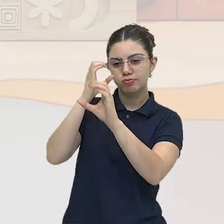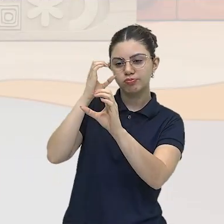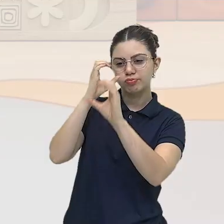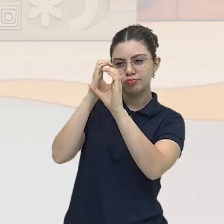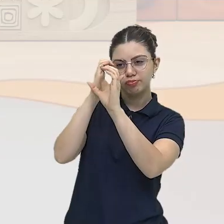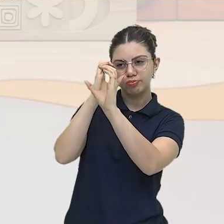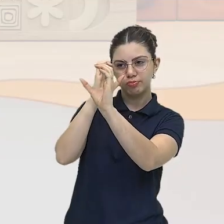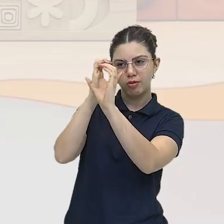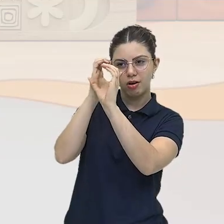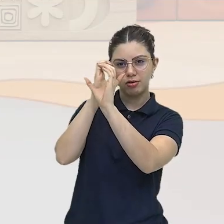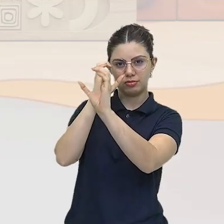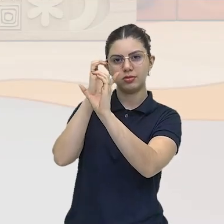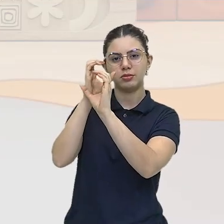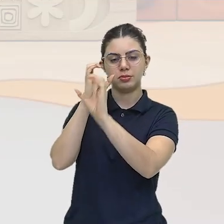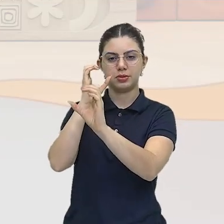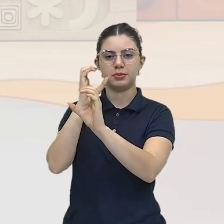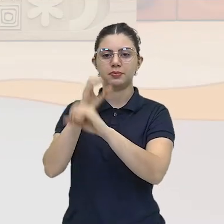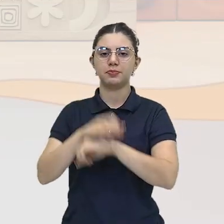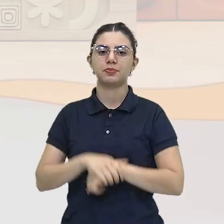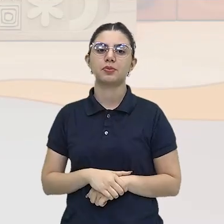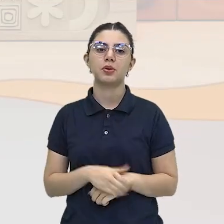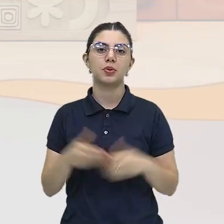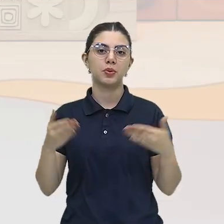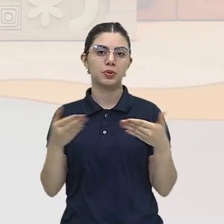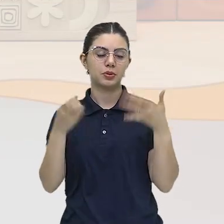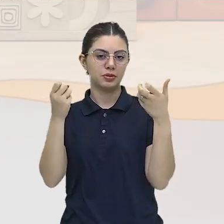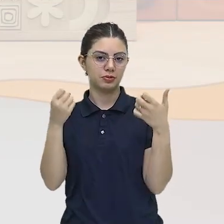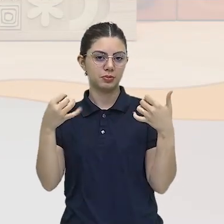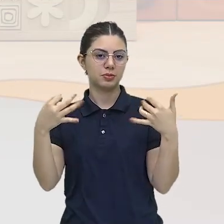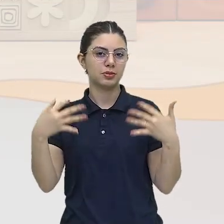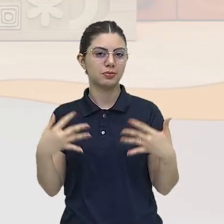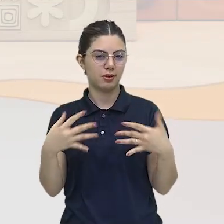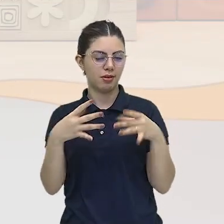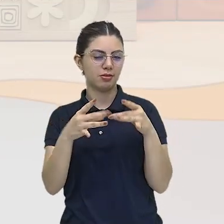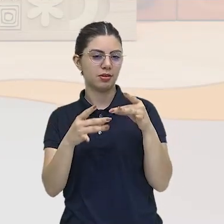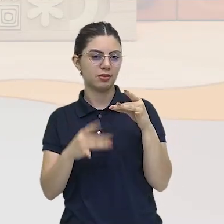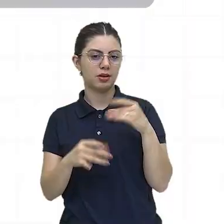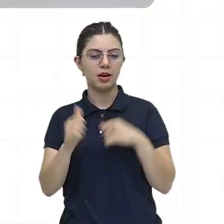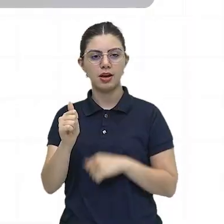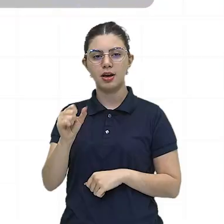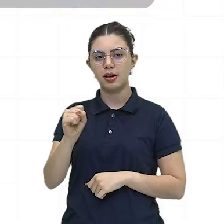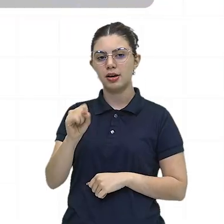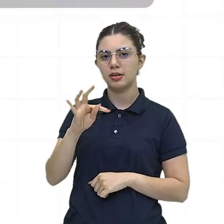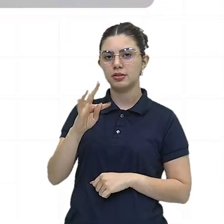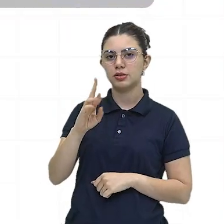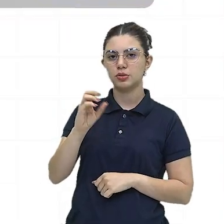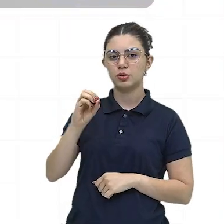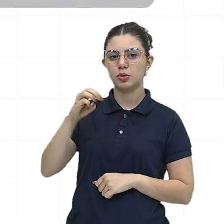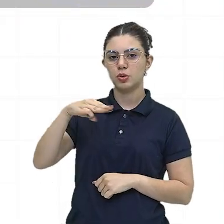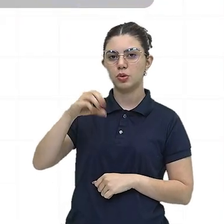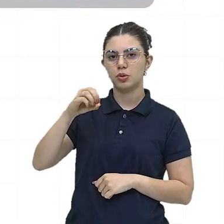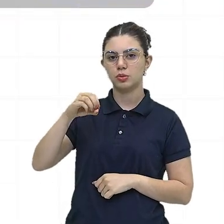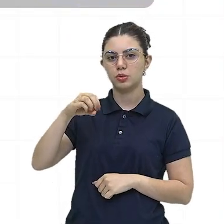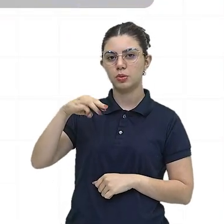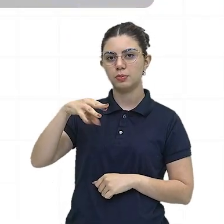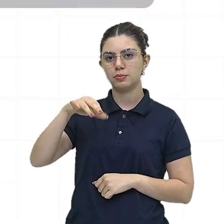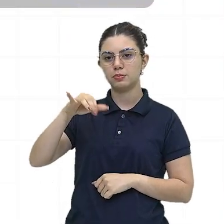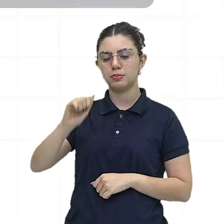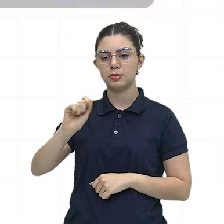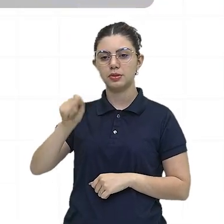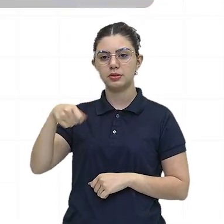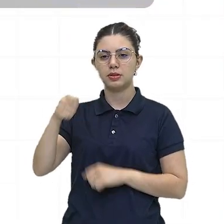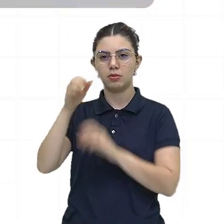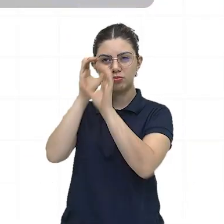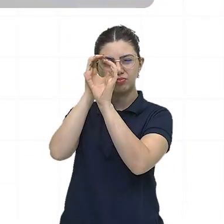E a gente vai falar um pouquinho sobre a astronomia. A astronomia ela é uma das ciências